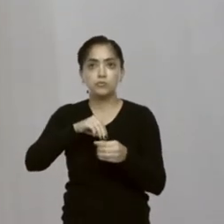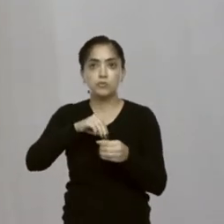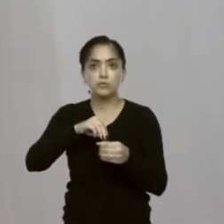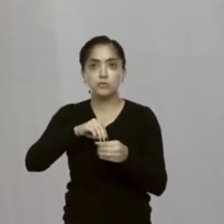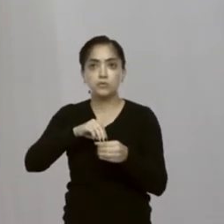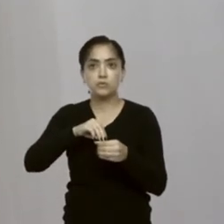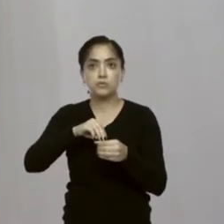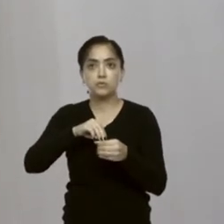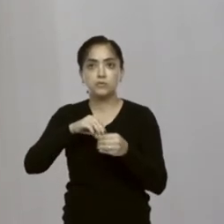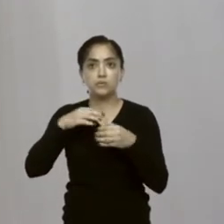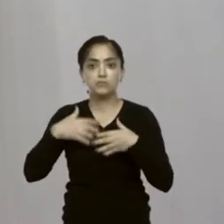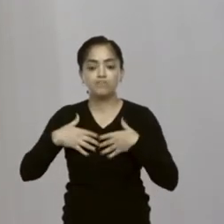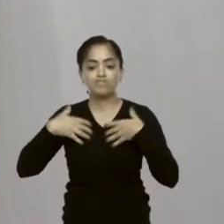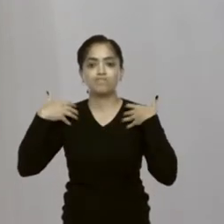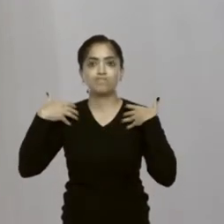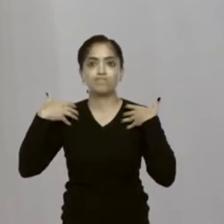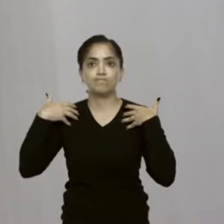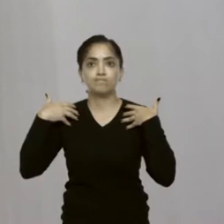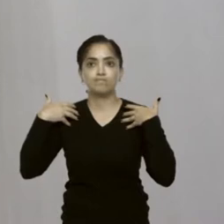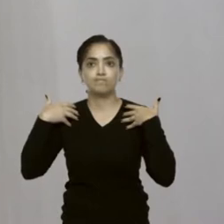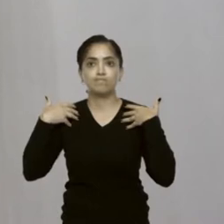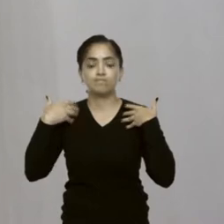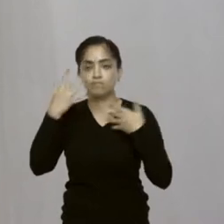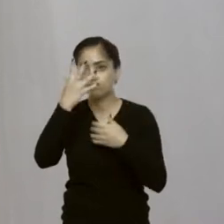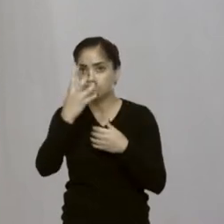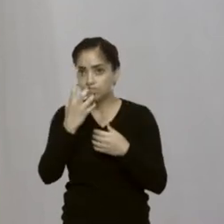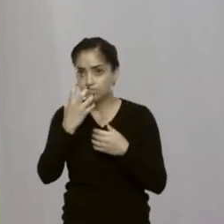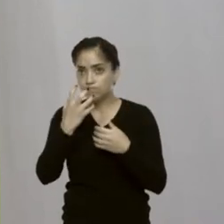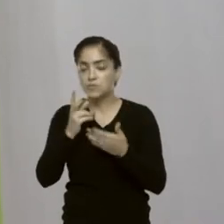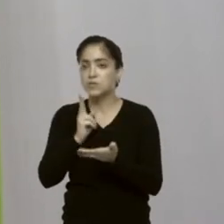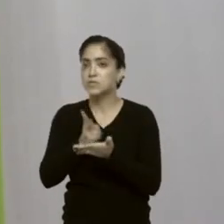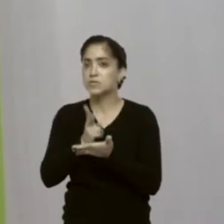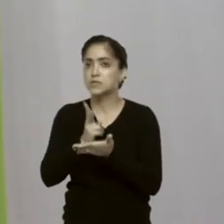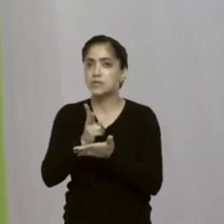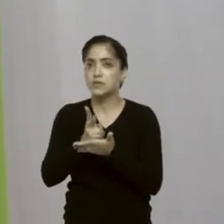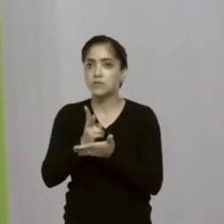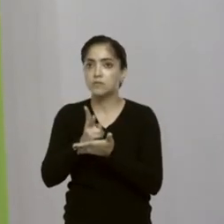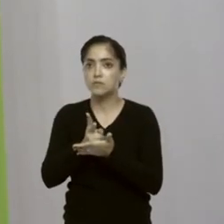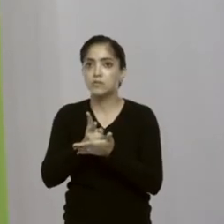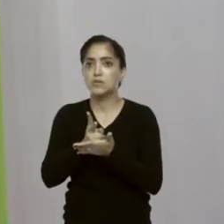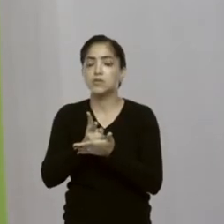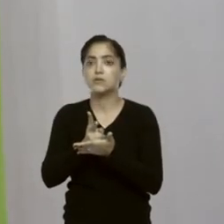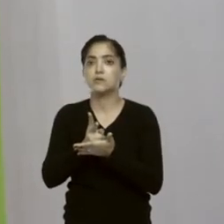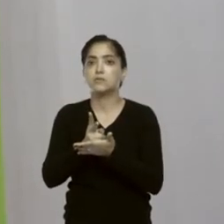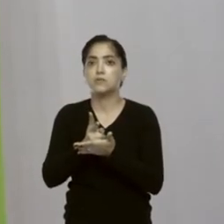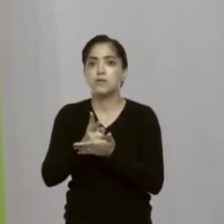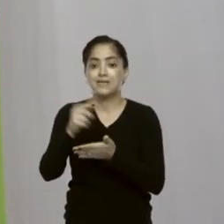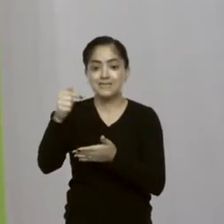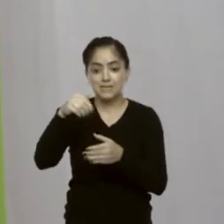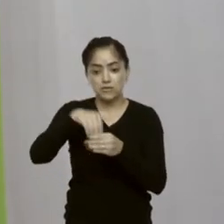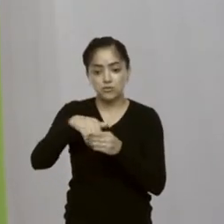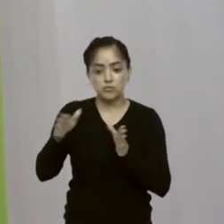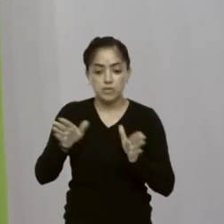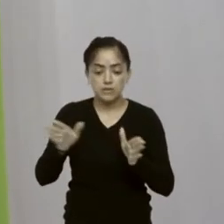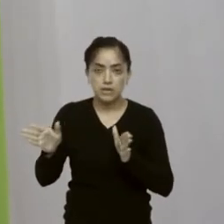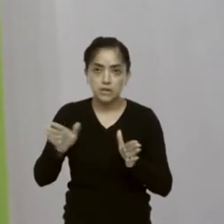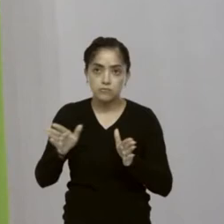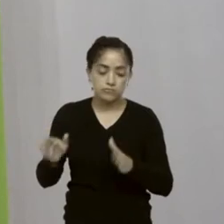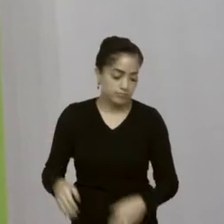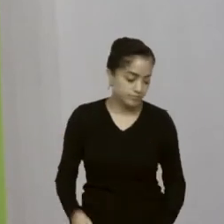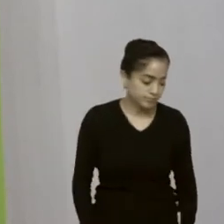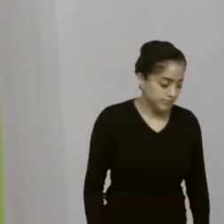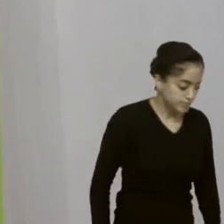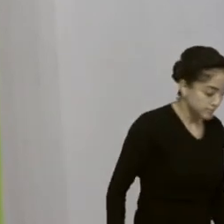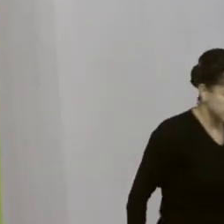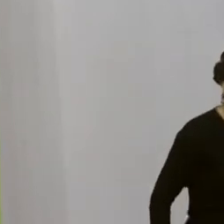sempre com honra, presidente, sempre com seriedade, sempre me mantive 7 mandatos reeleito na Câmara